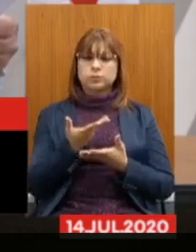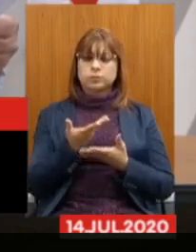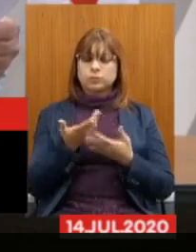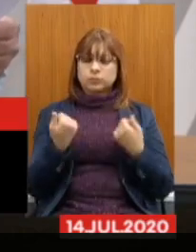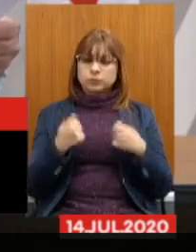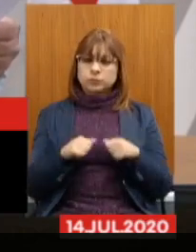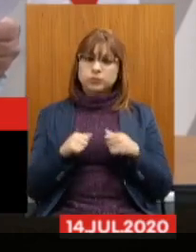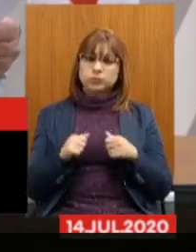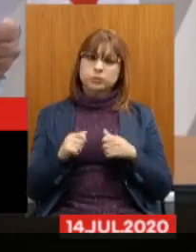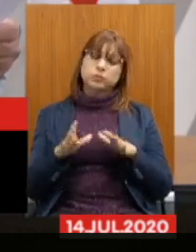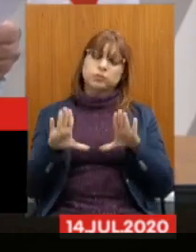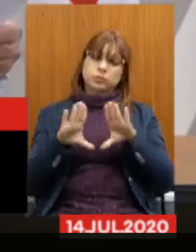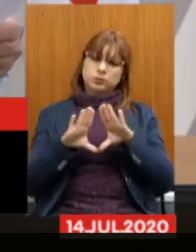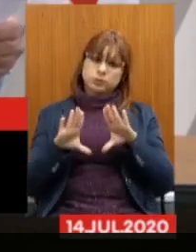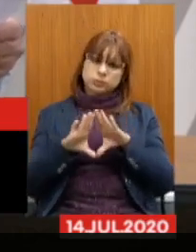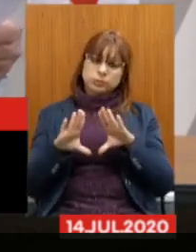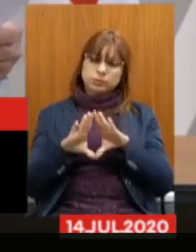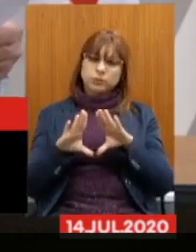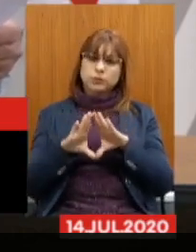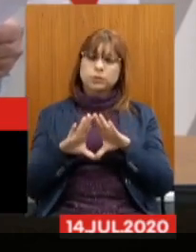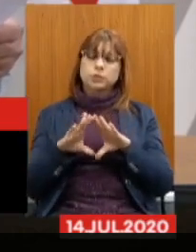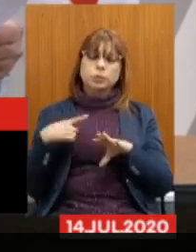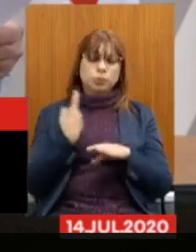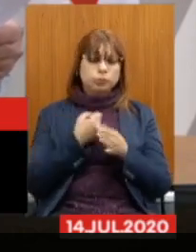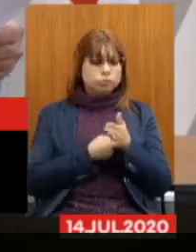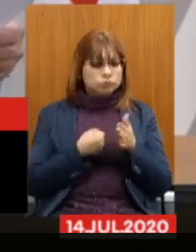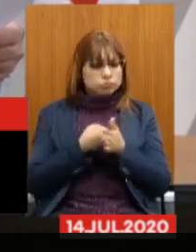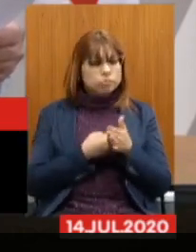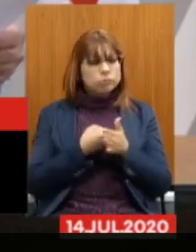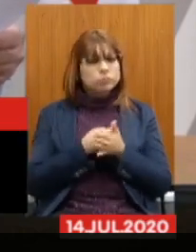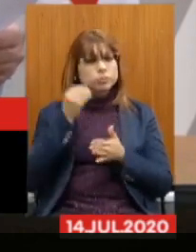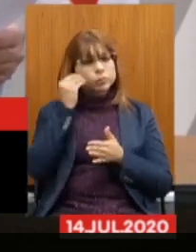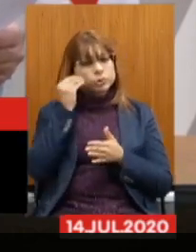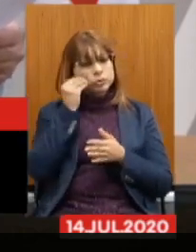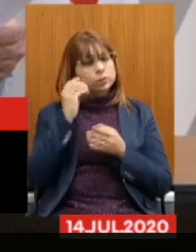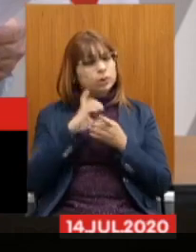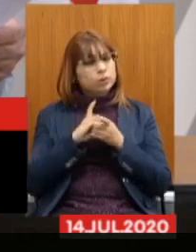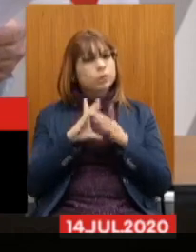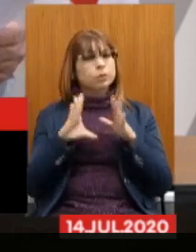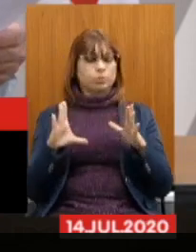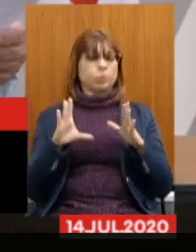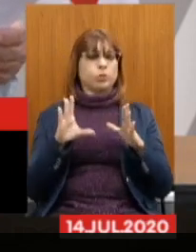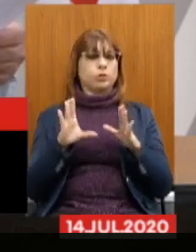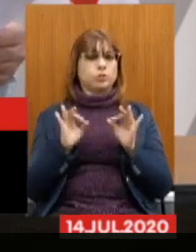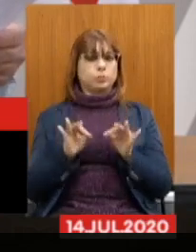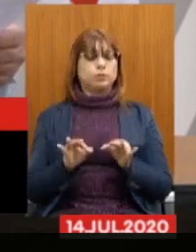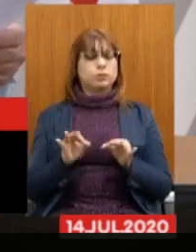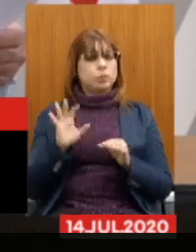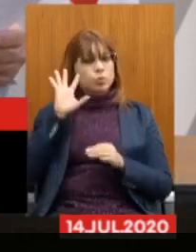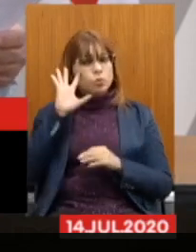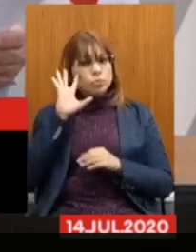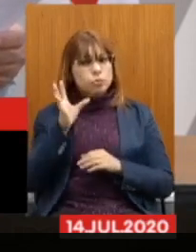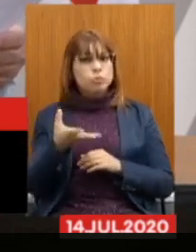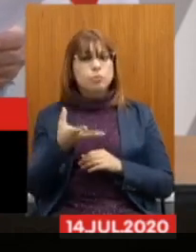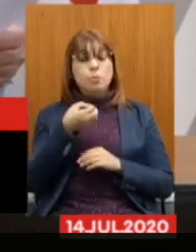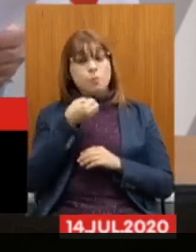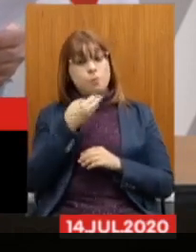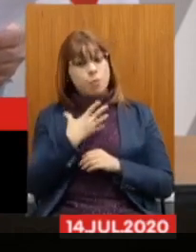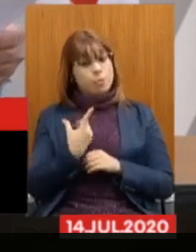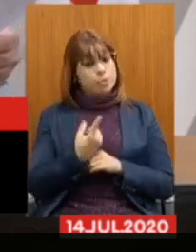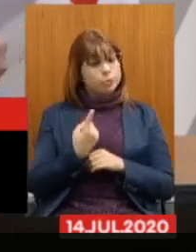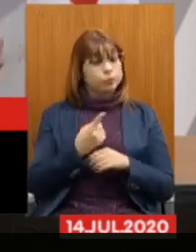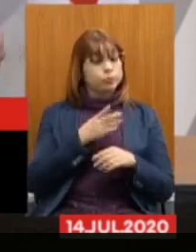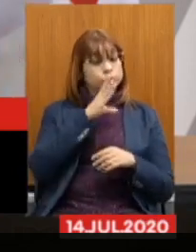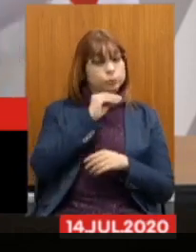solidária da Assembleia Legislativa, buscaremos, assim, democraticamente, soluções que serão boas para os